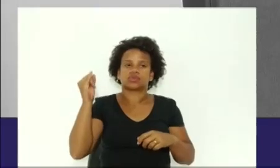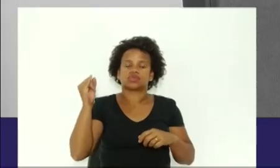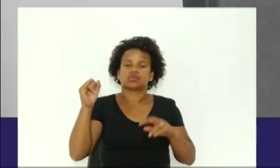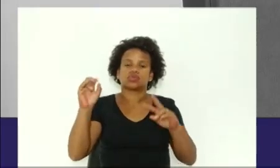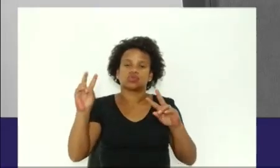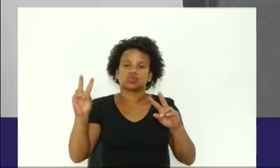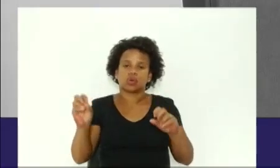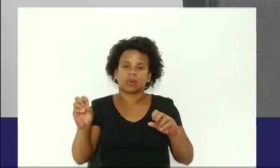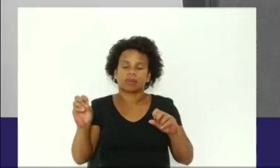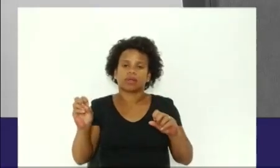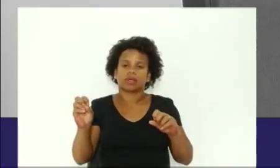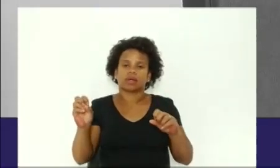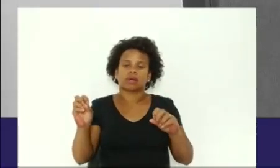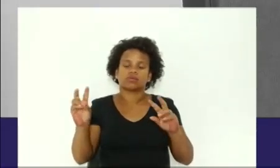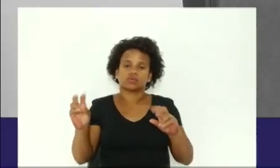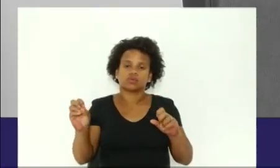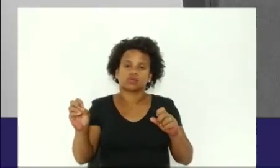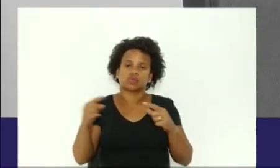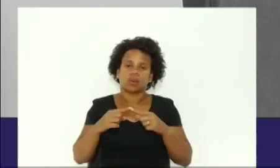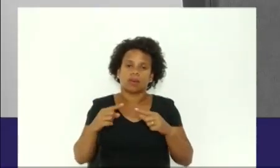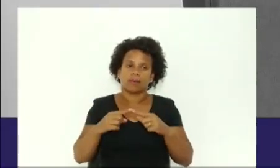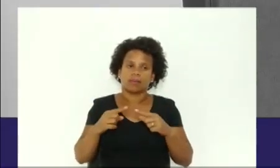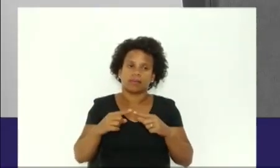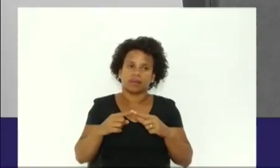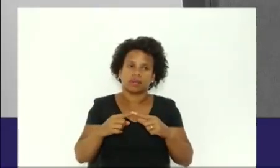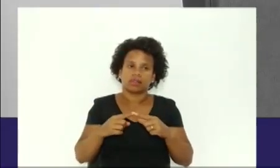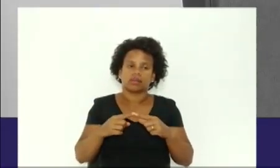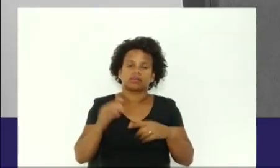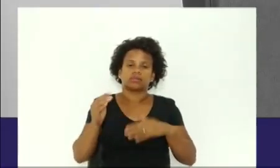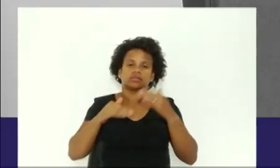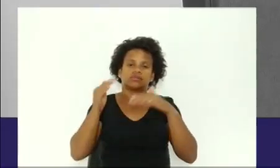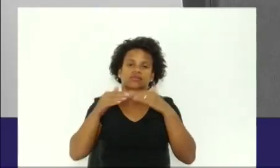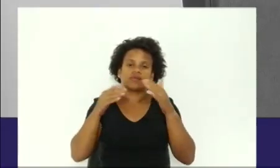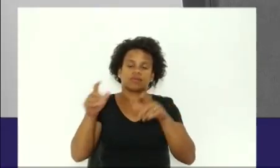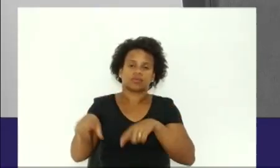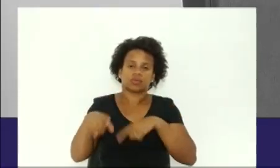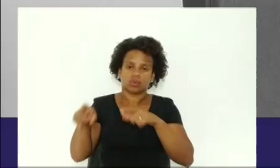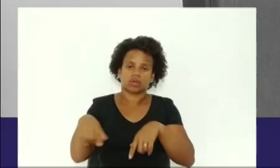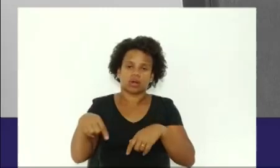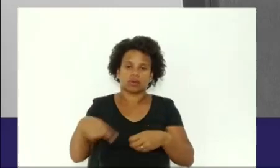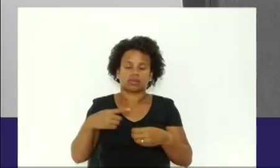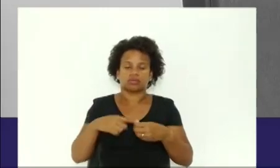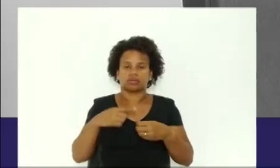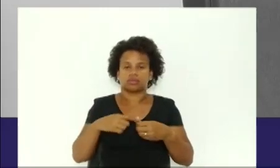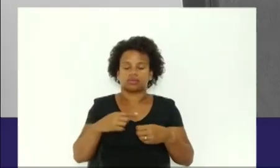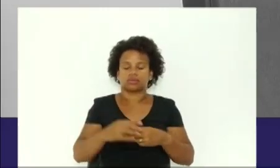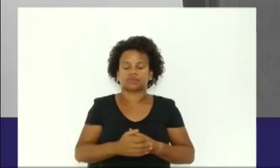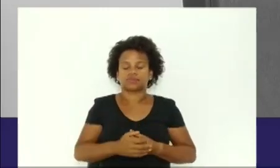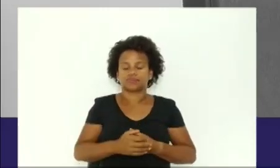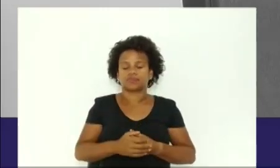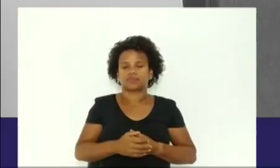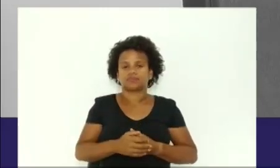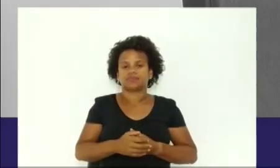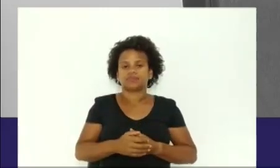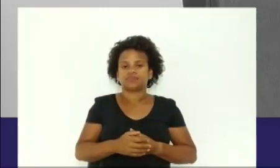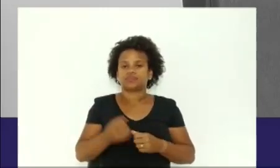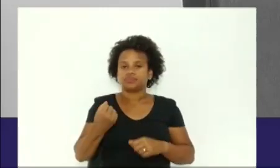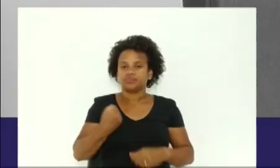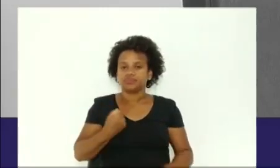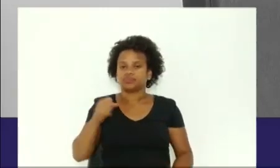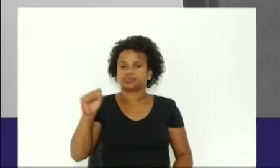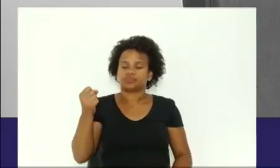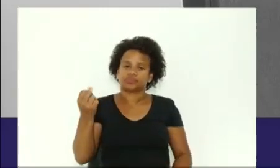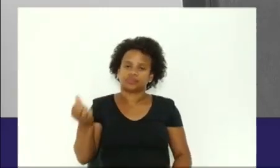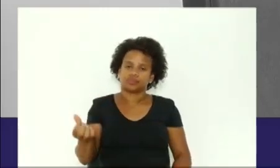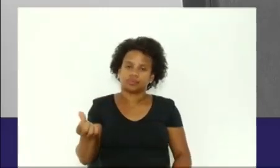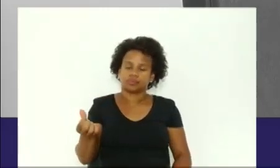sobre assuntos relacionados ao desenvolvimento rural do nosso município. Número 86, de autoria